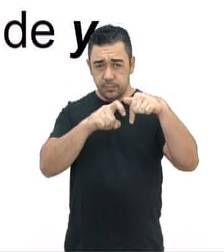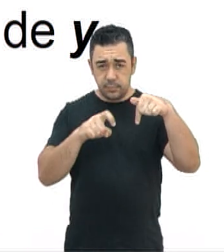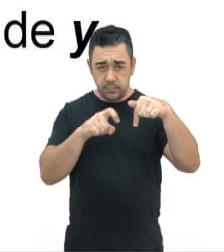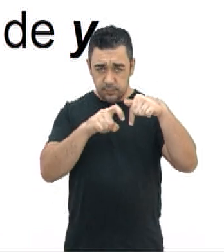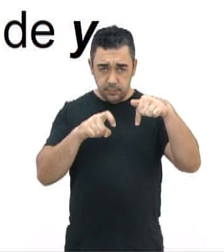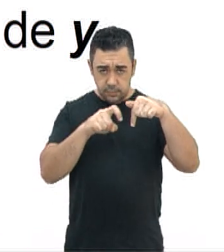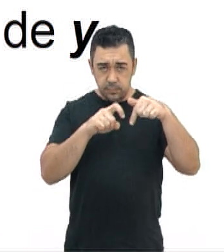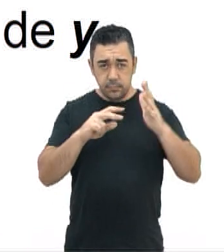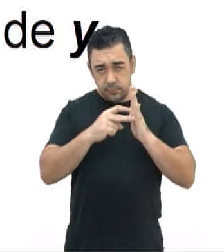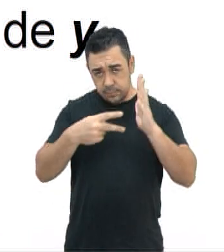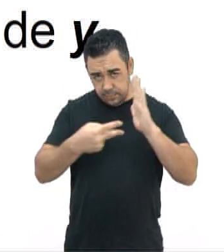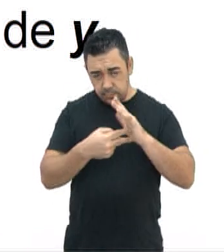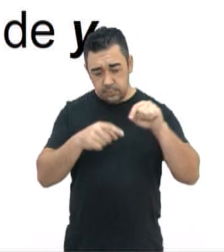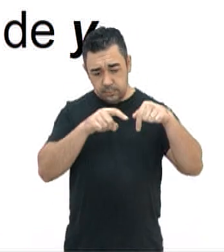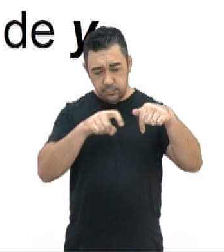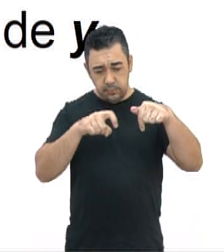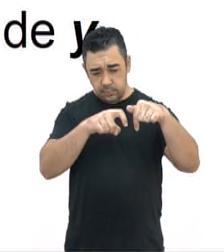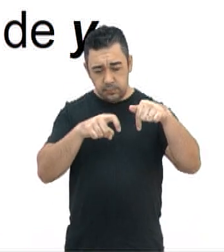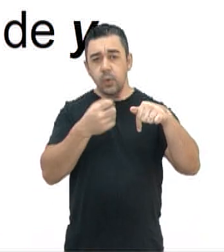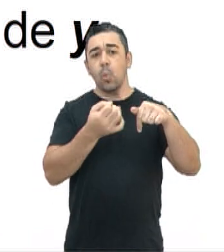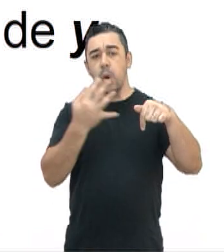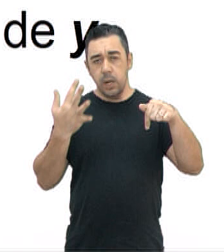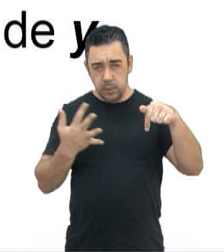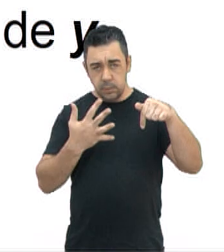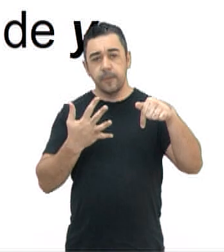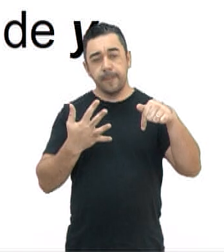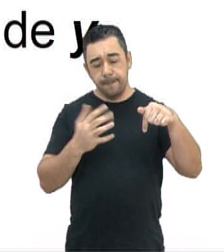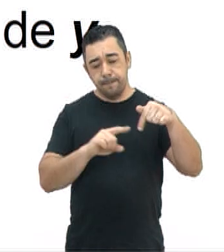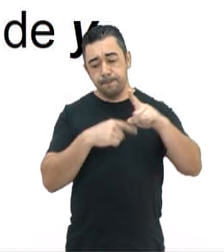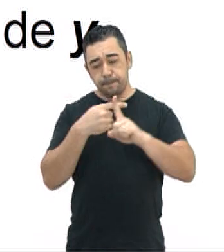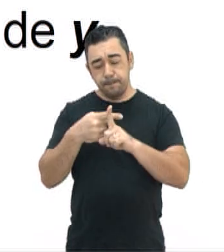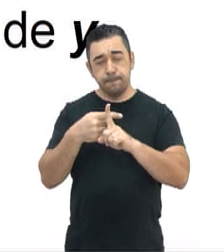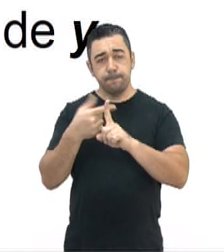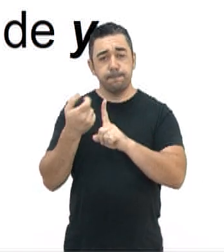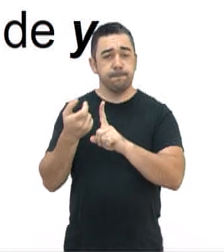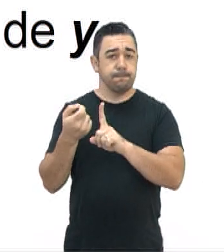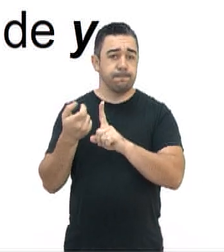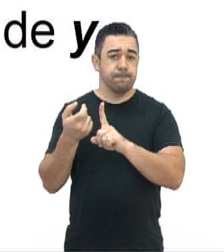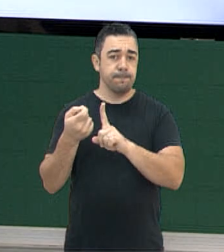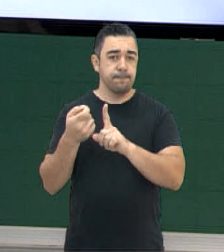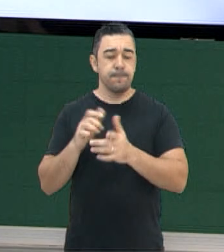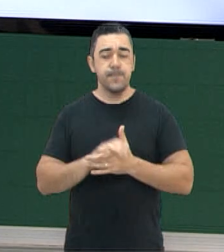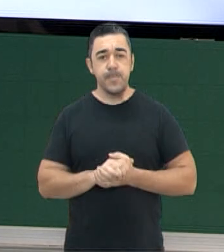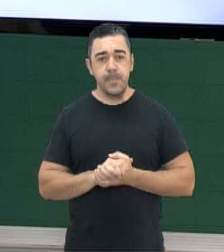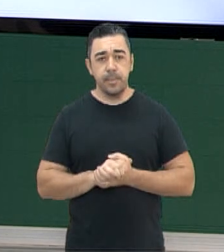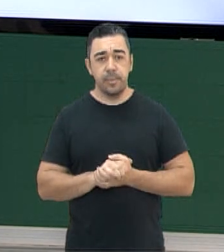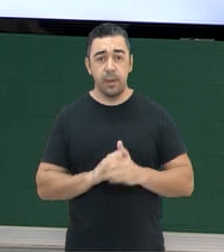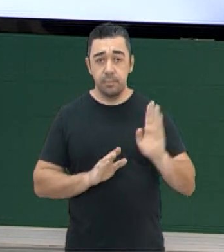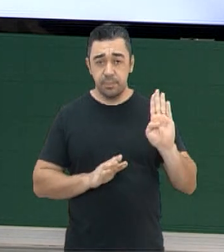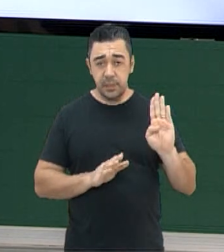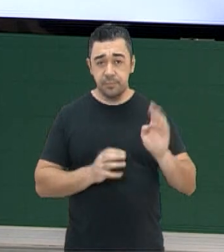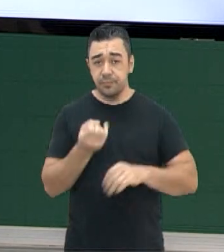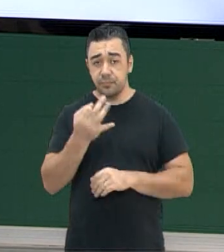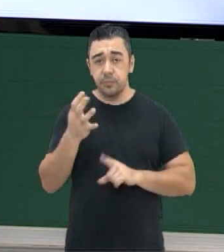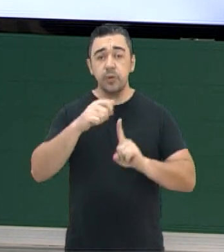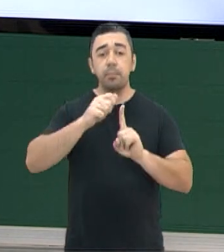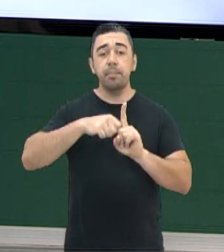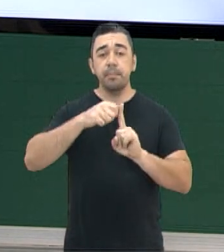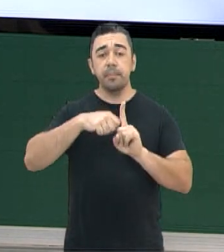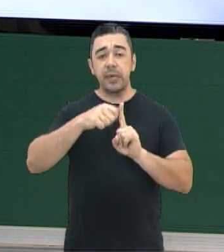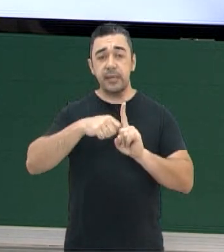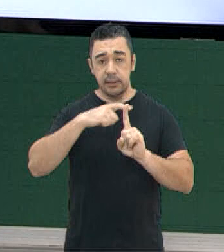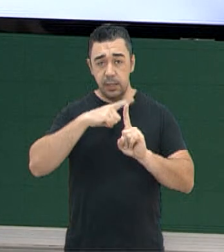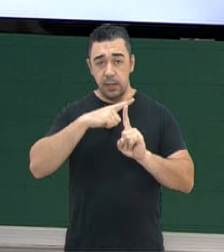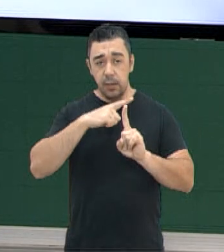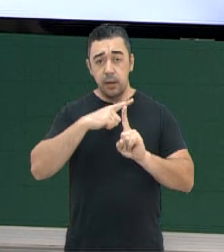x representando a quantidade de semanas, mais o 20 dias. A letra B, quantos meses